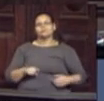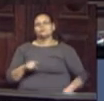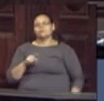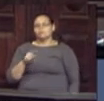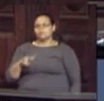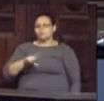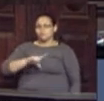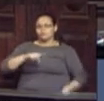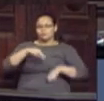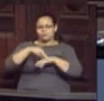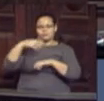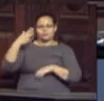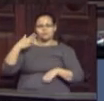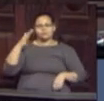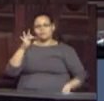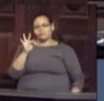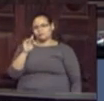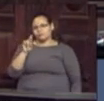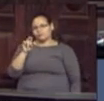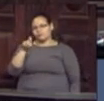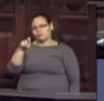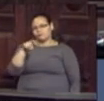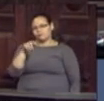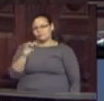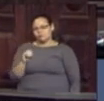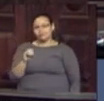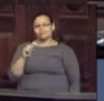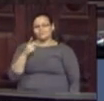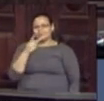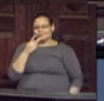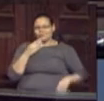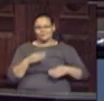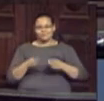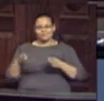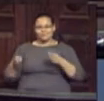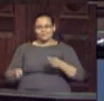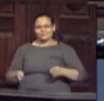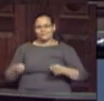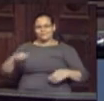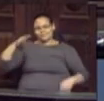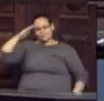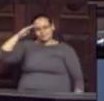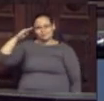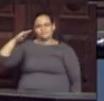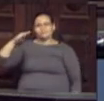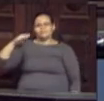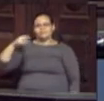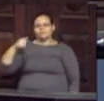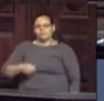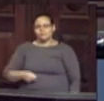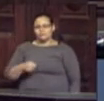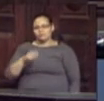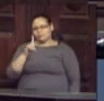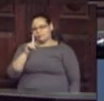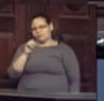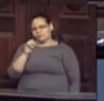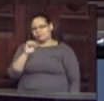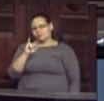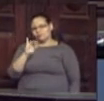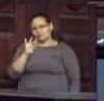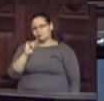Freixo, que foi o período da ditadura civil-militar, sobretudo aquele intervalo de tempo que